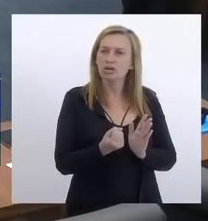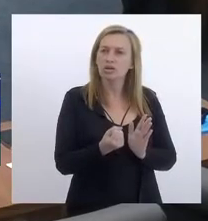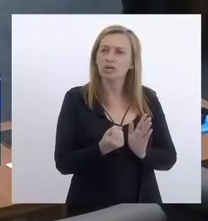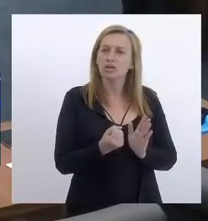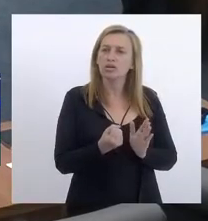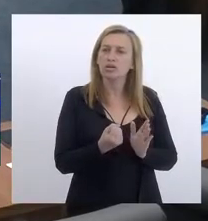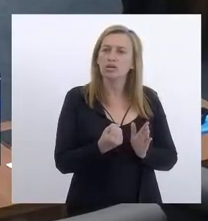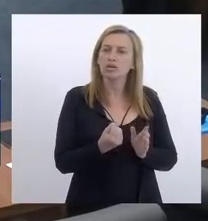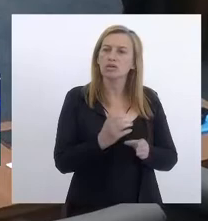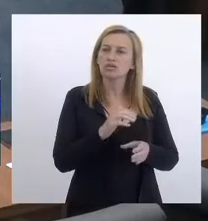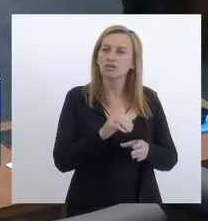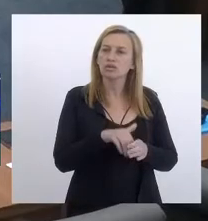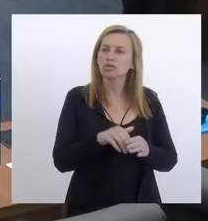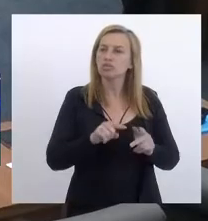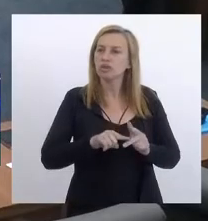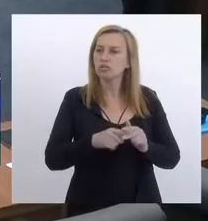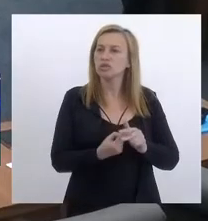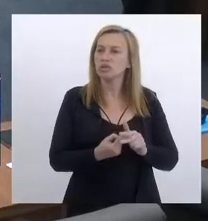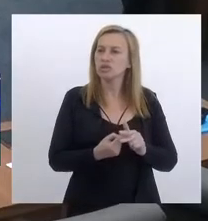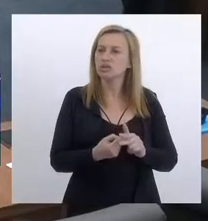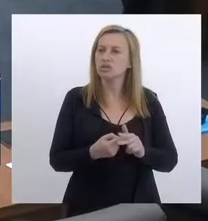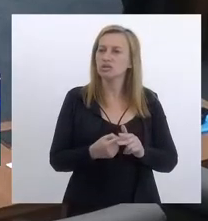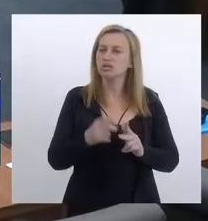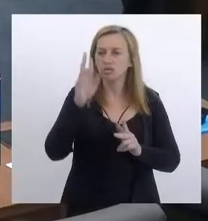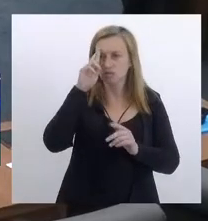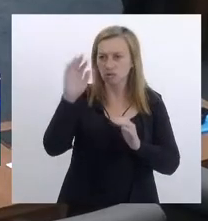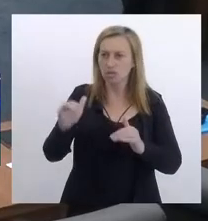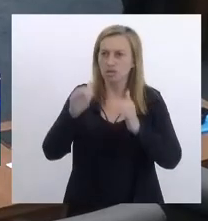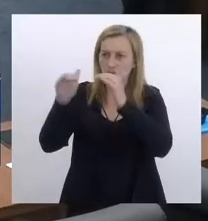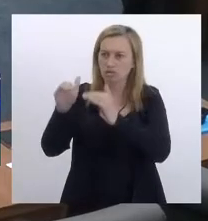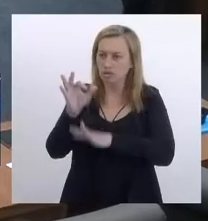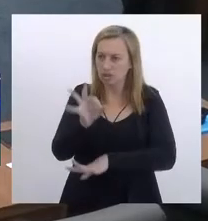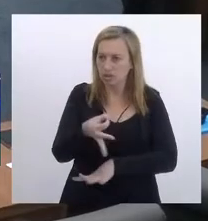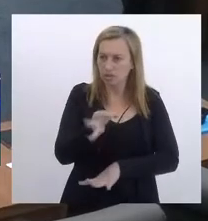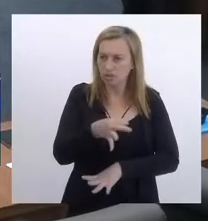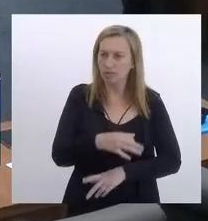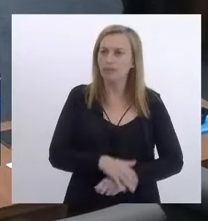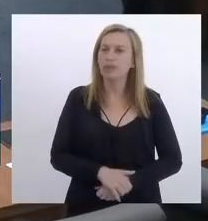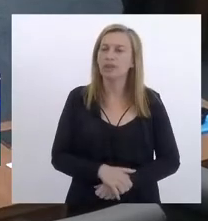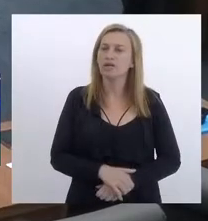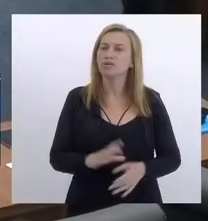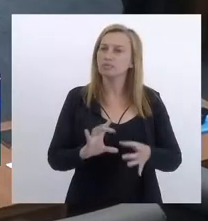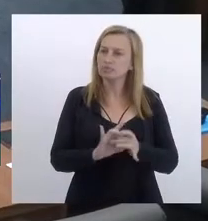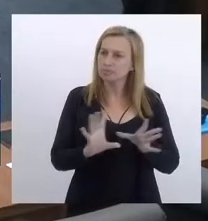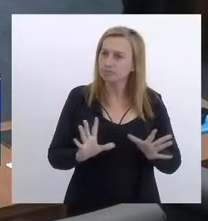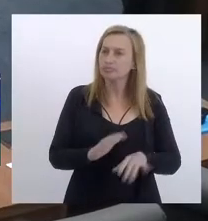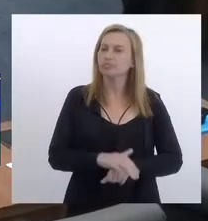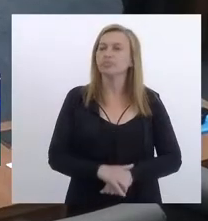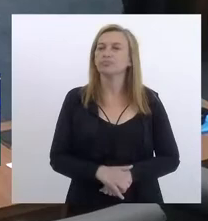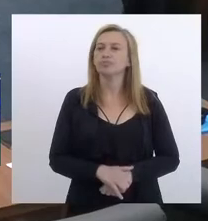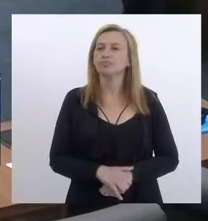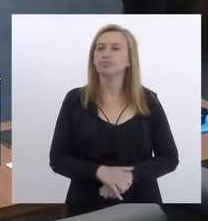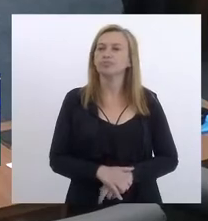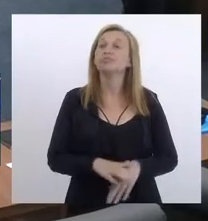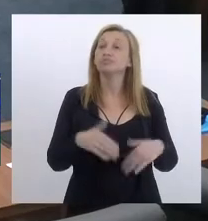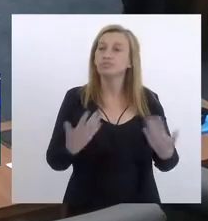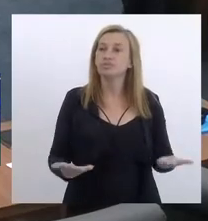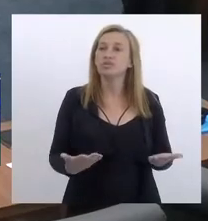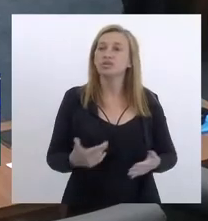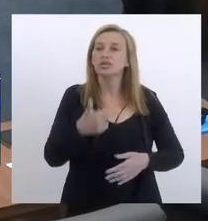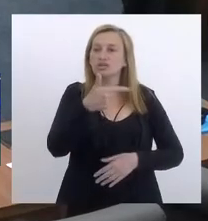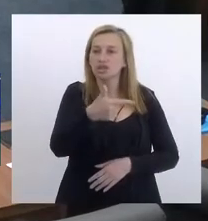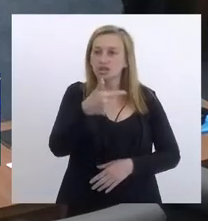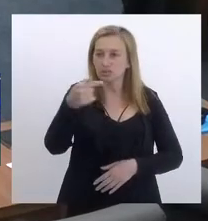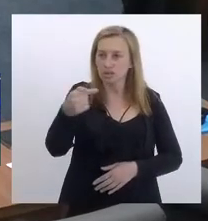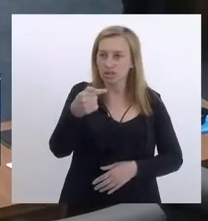pela manutenção, que Vossa Excelência, logicamente, fica à disposição. Então o